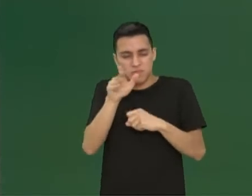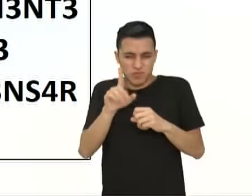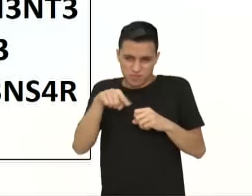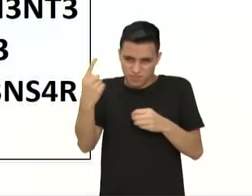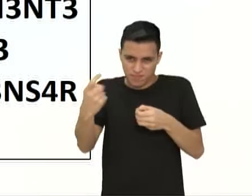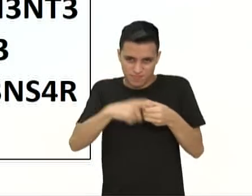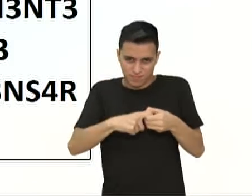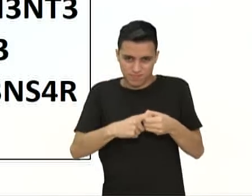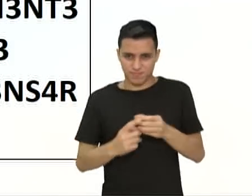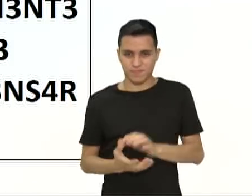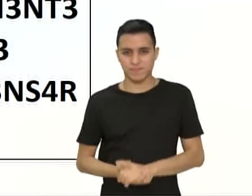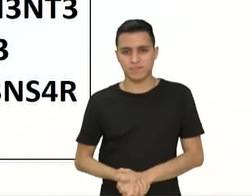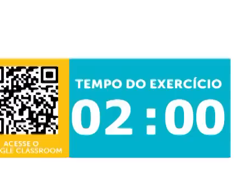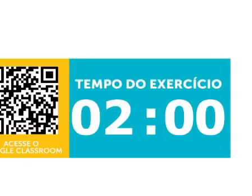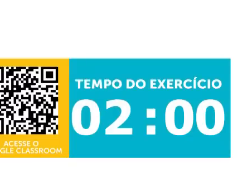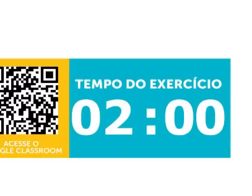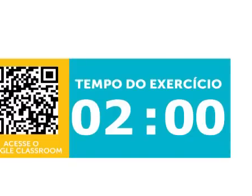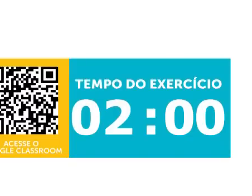eu já volto.